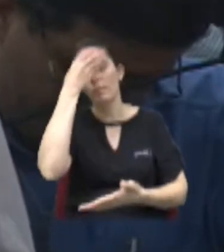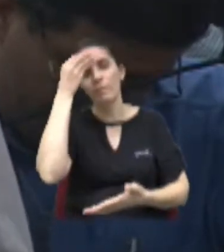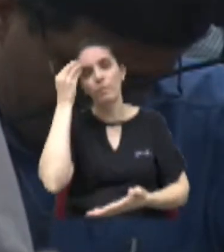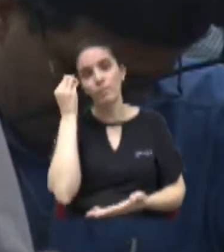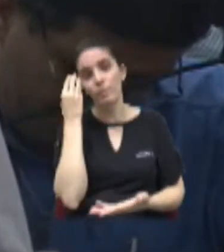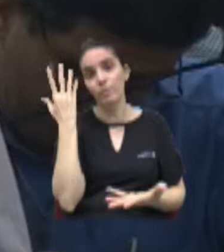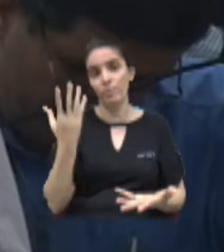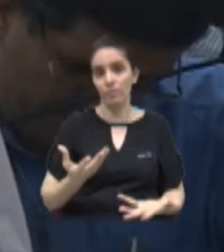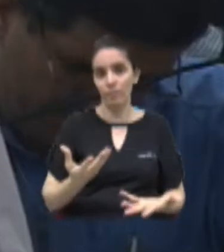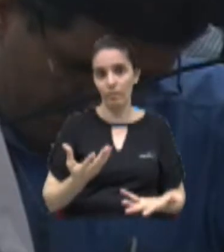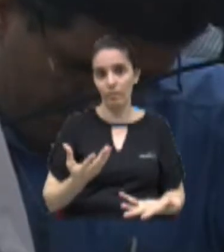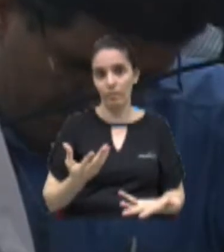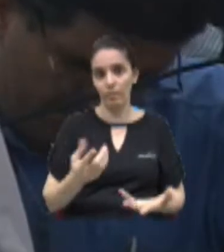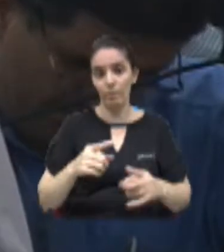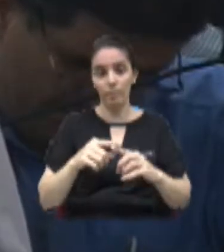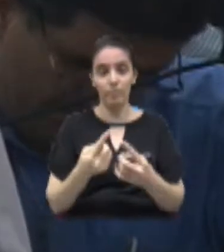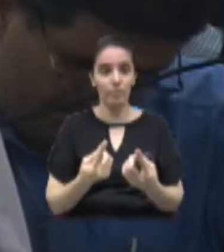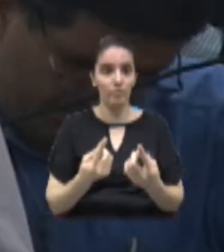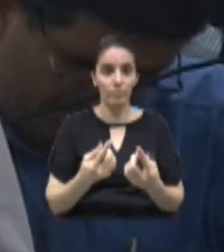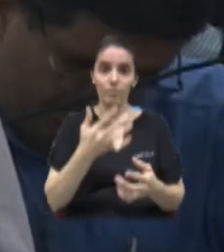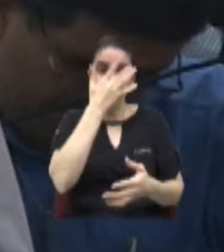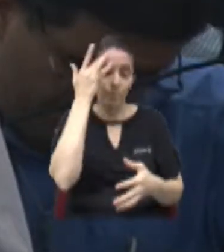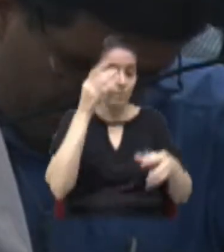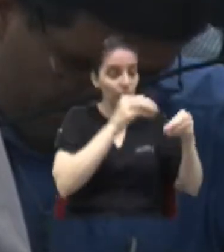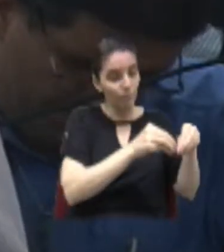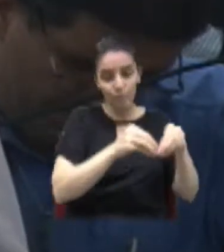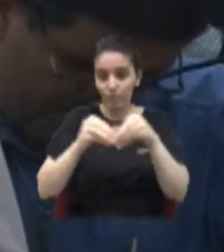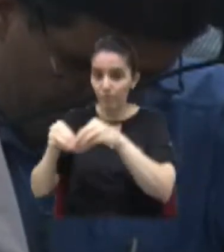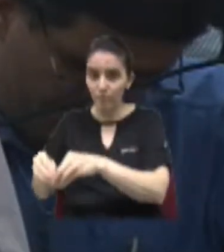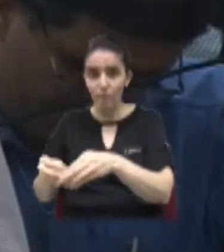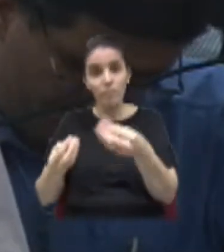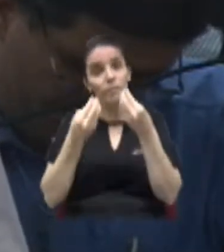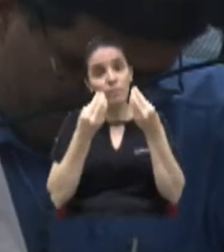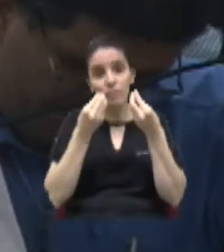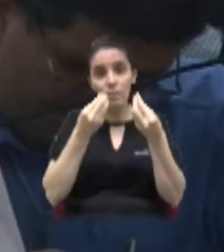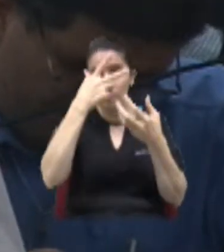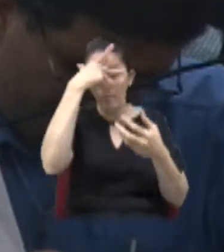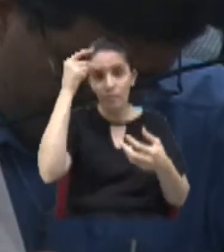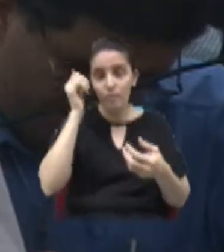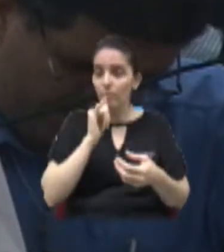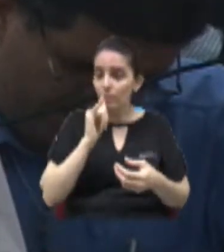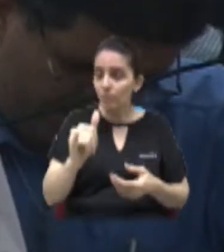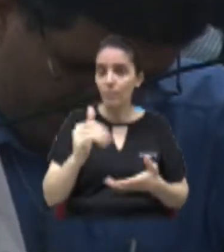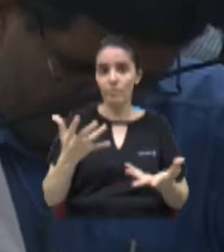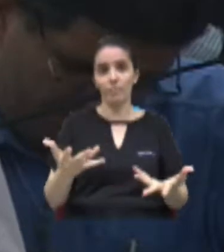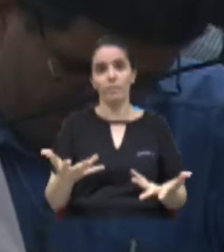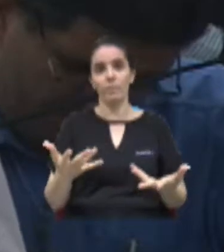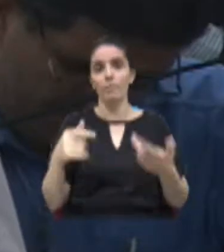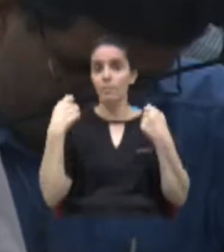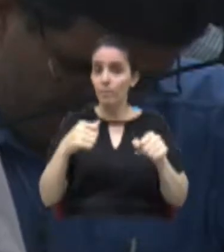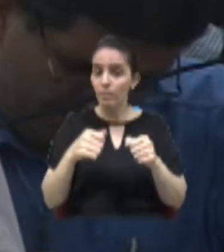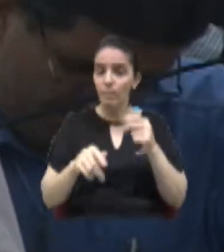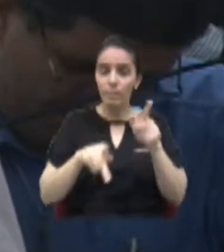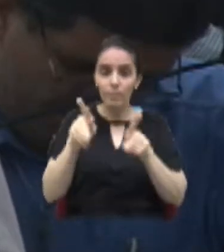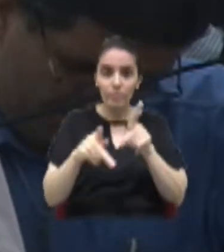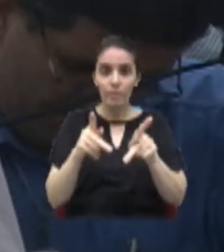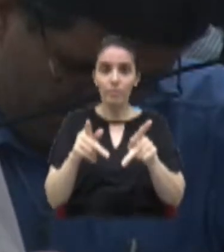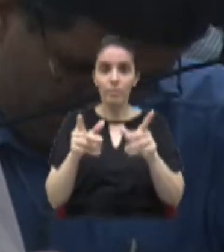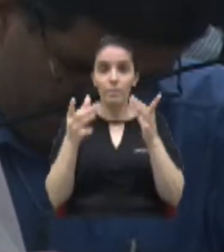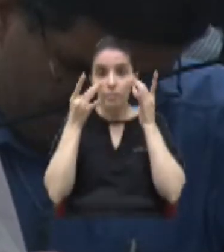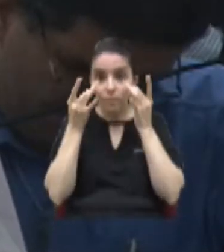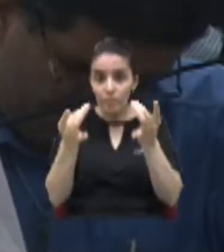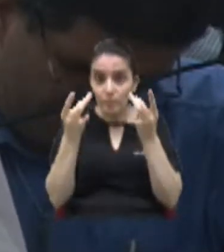com essa ideia da lei, sentei com várias pessoas da secretaria, e o maior problema que tem hoje lá,